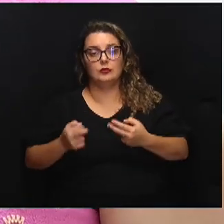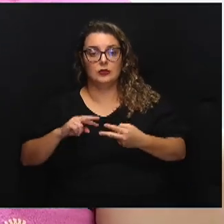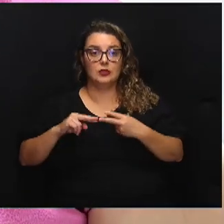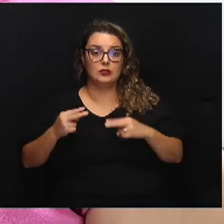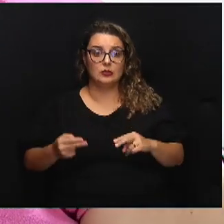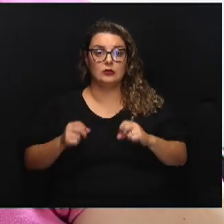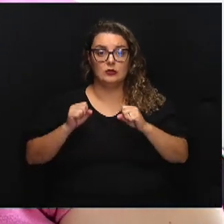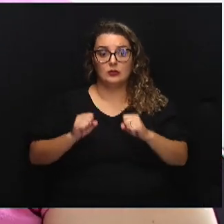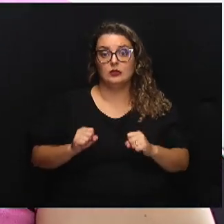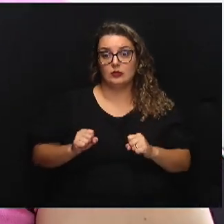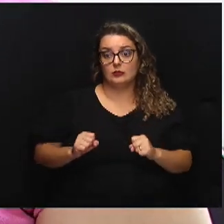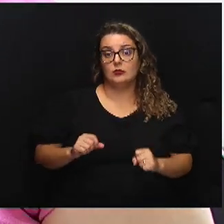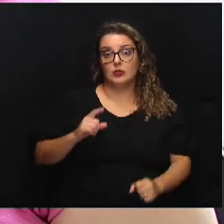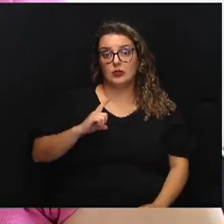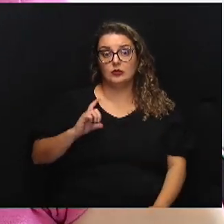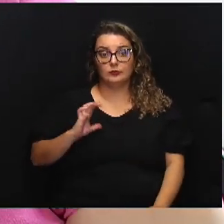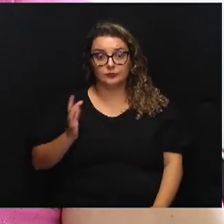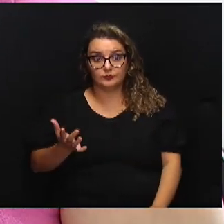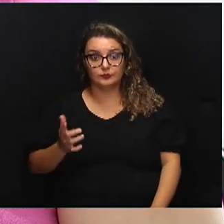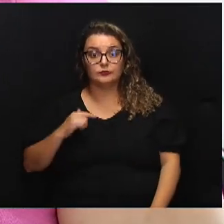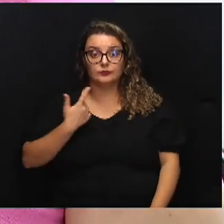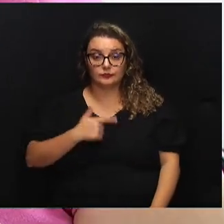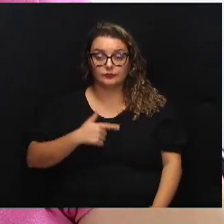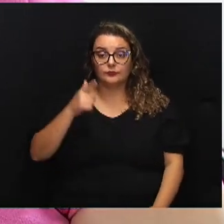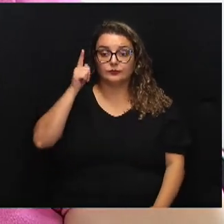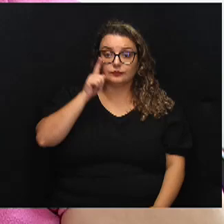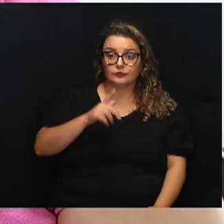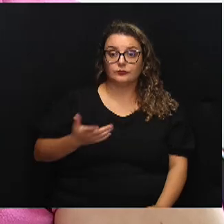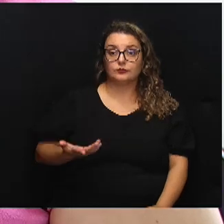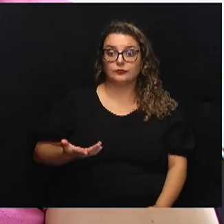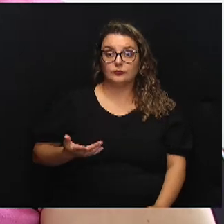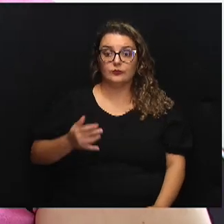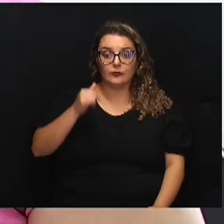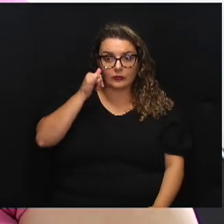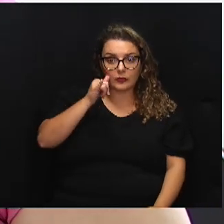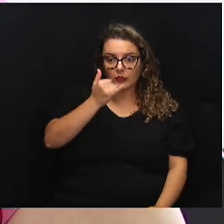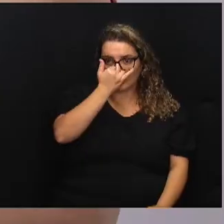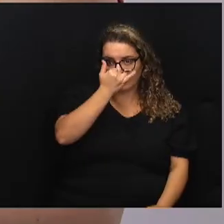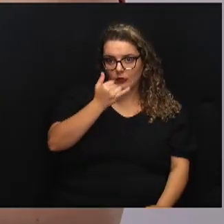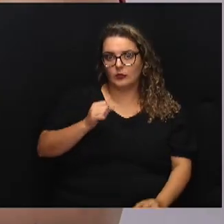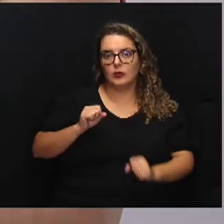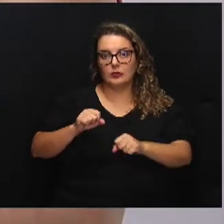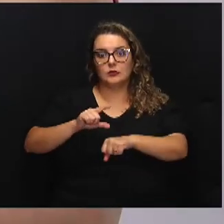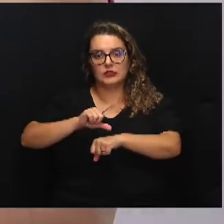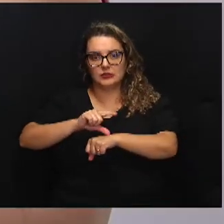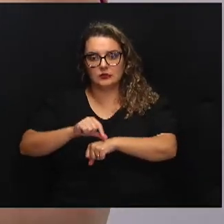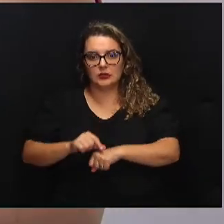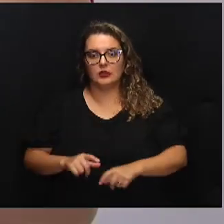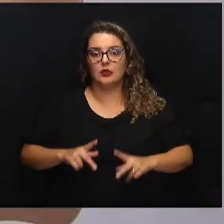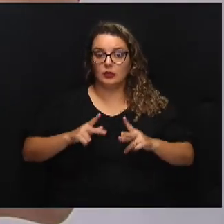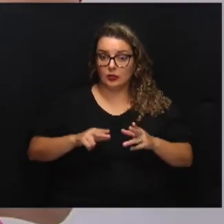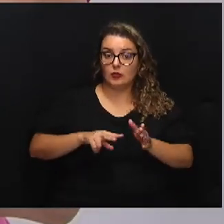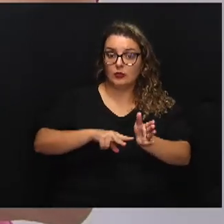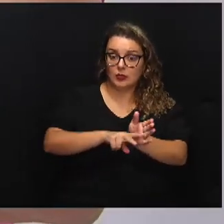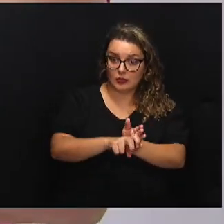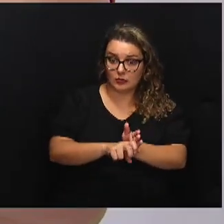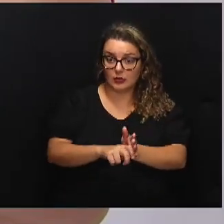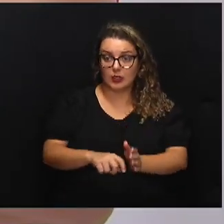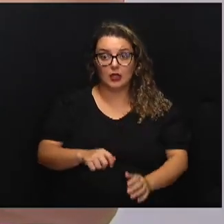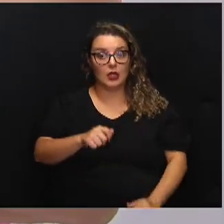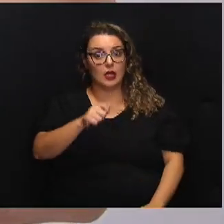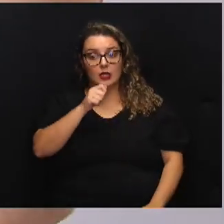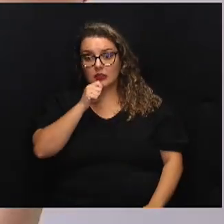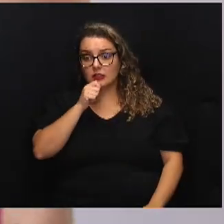ser que venha a ter mesmo, mas a gente consegue, se não conseguir evitar, pelo menos retardar. Enquanto o diagnóstico não se